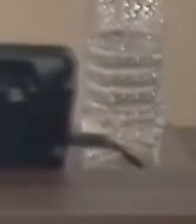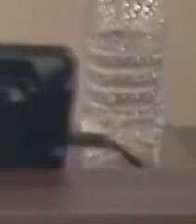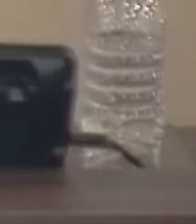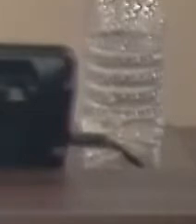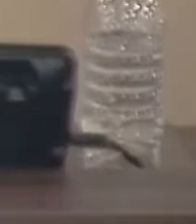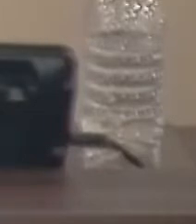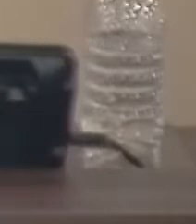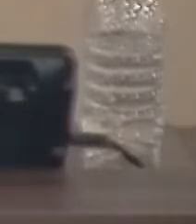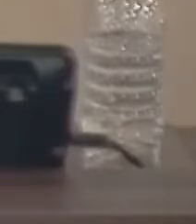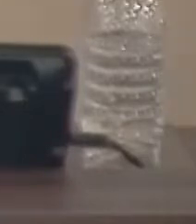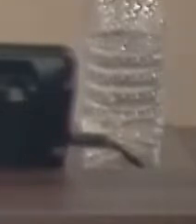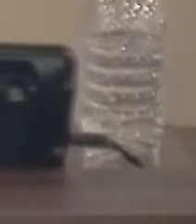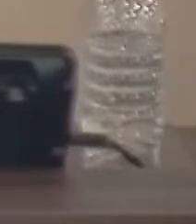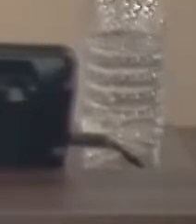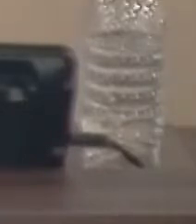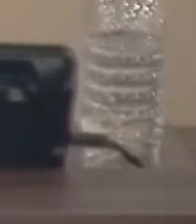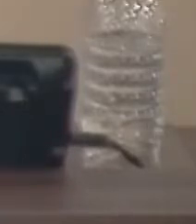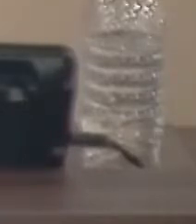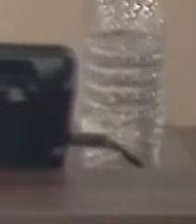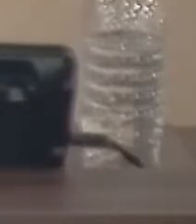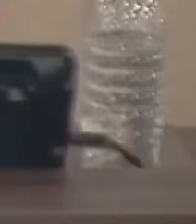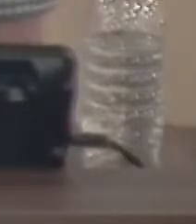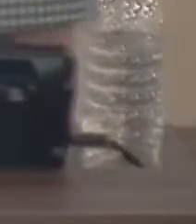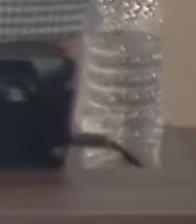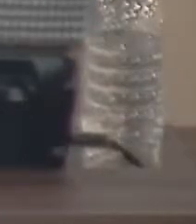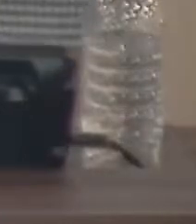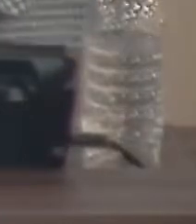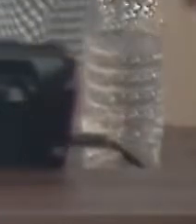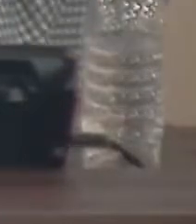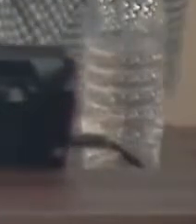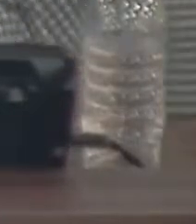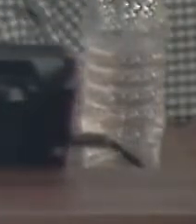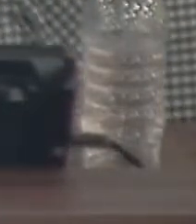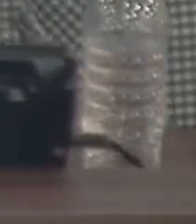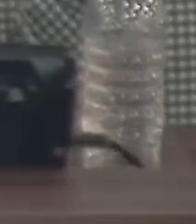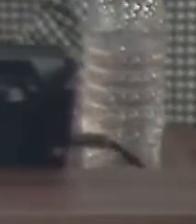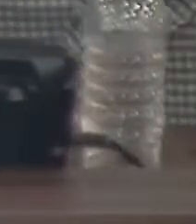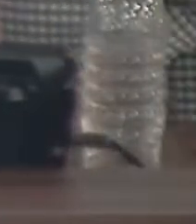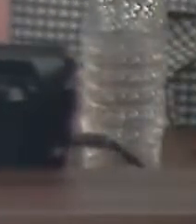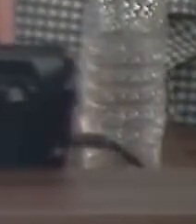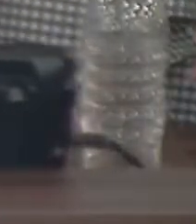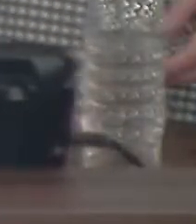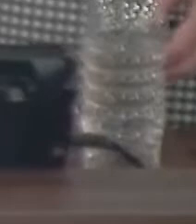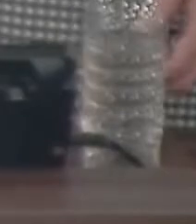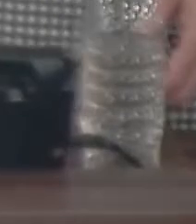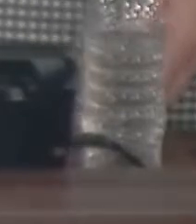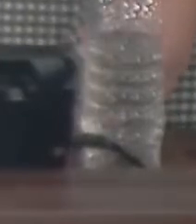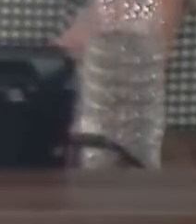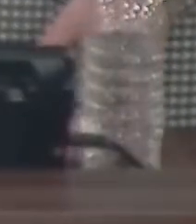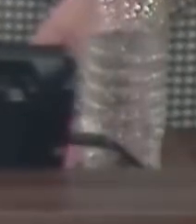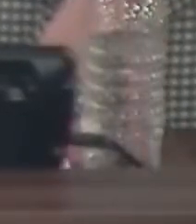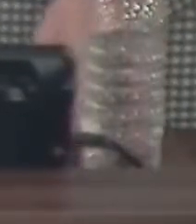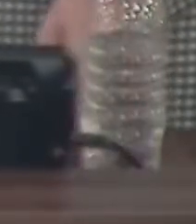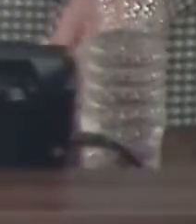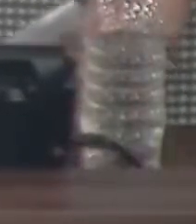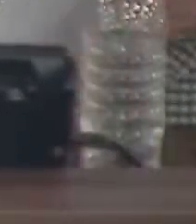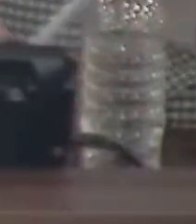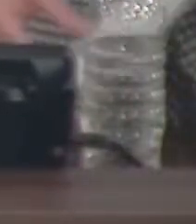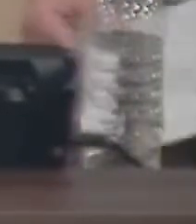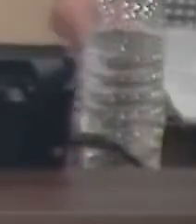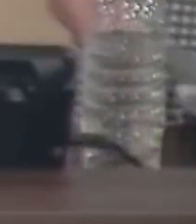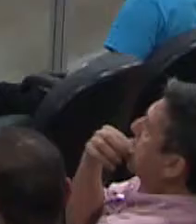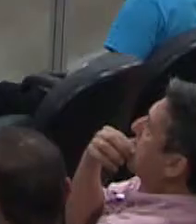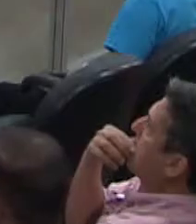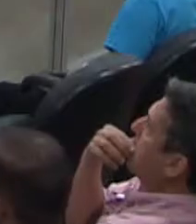para que nós possamos iniciar então a nossa reunião de comissão mista ele